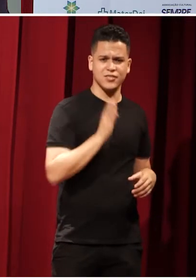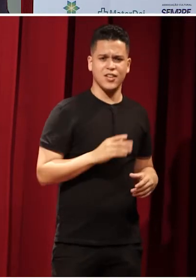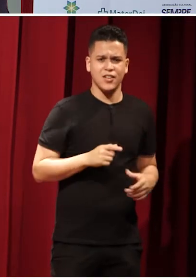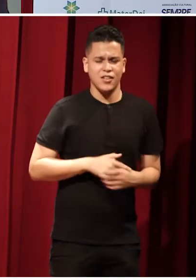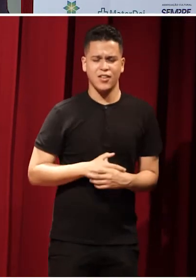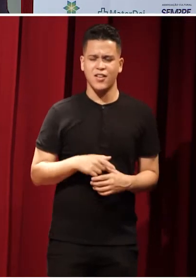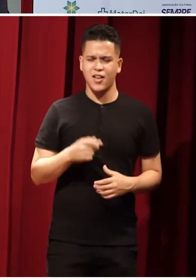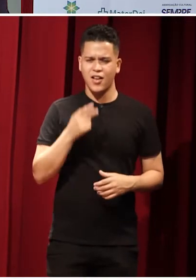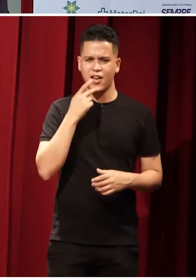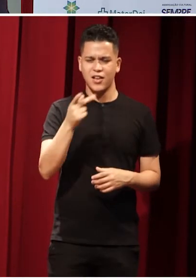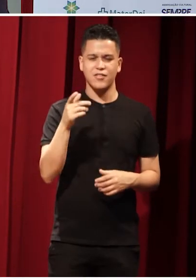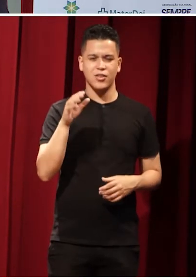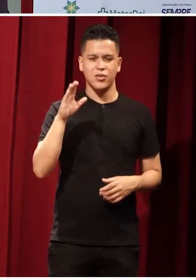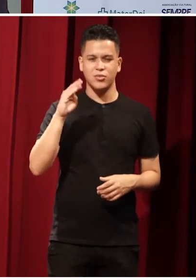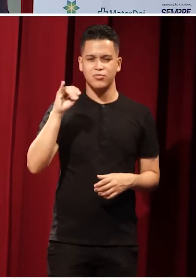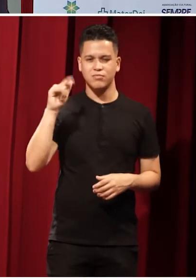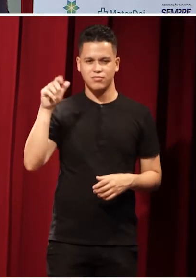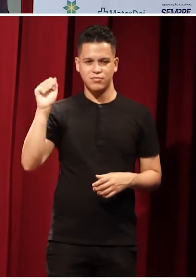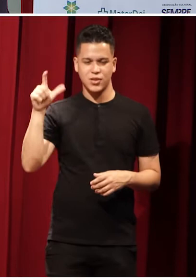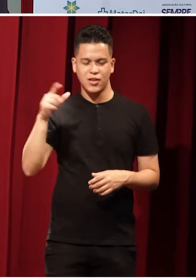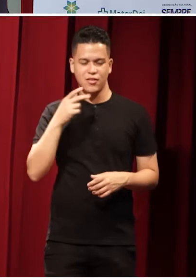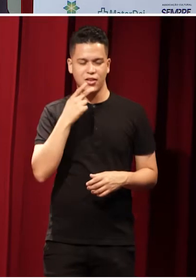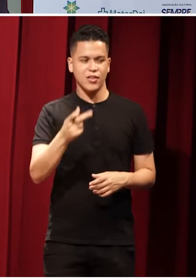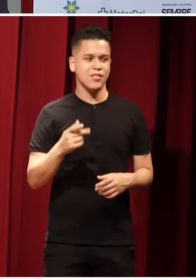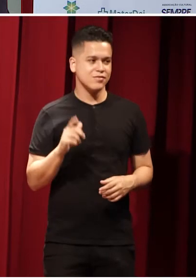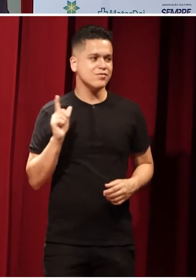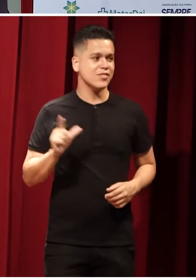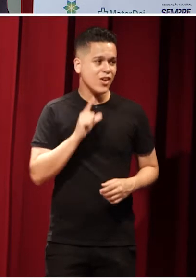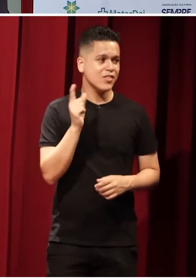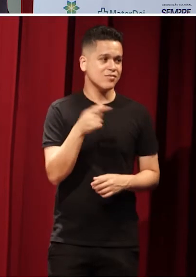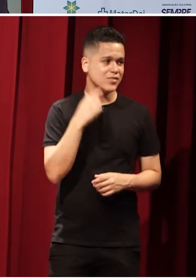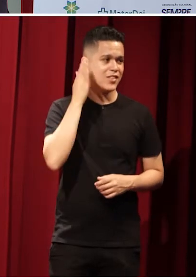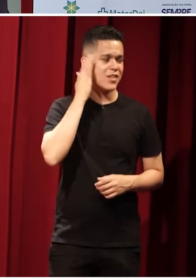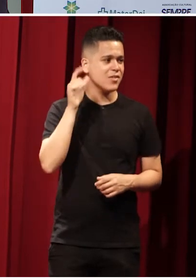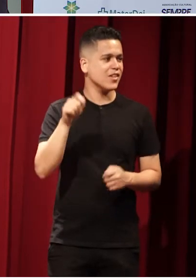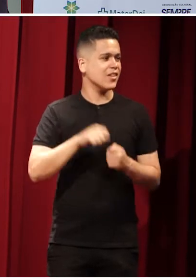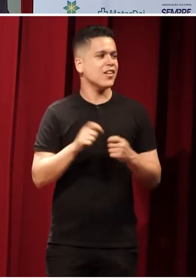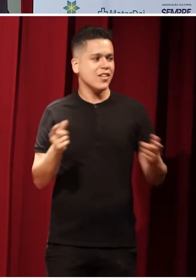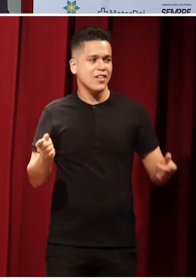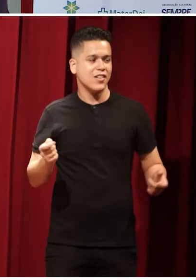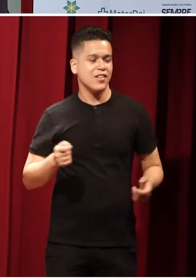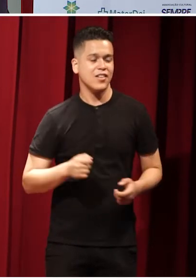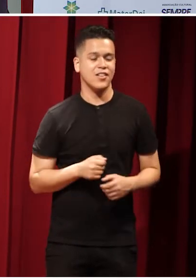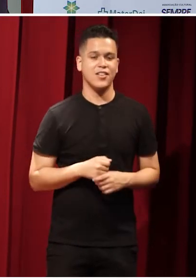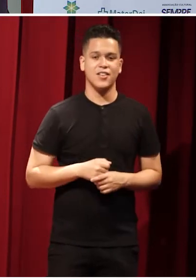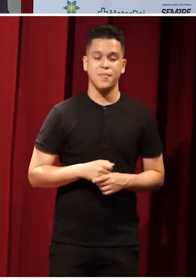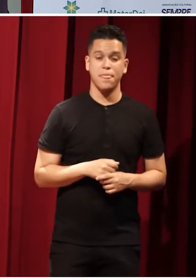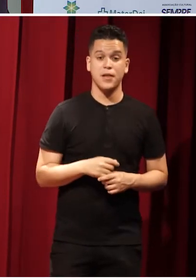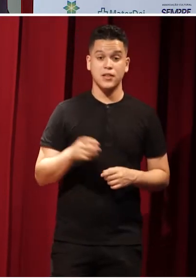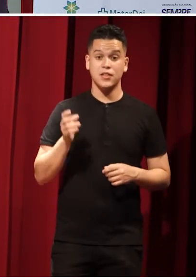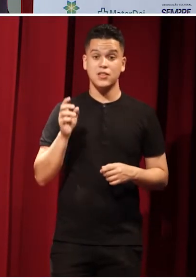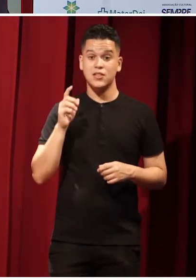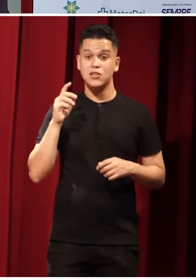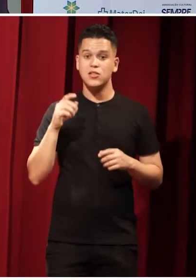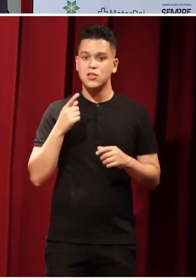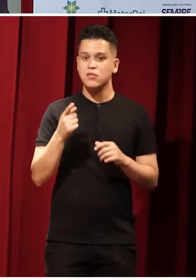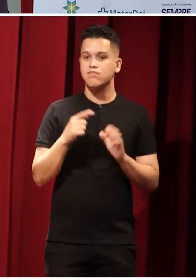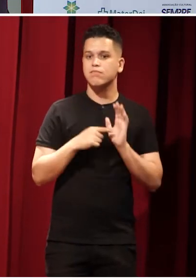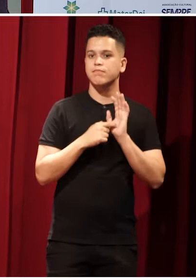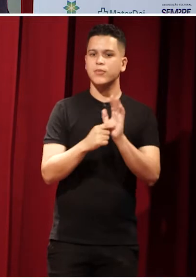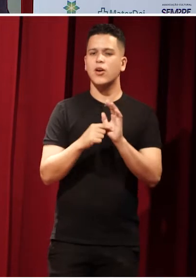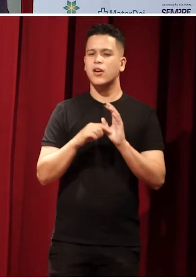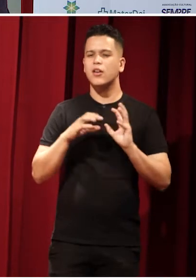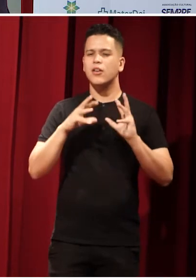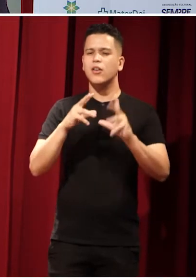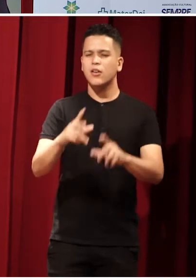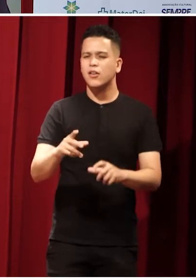está fazendo? Então, isso mostra que, na verdade, toda essa história de áreas protegidas, etc.,